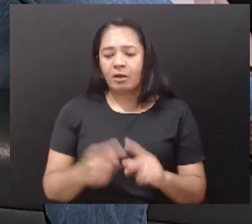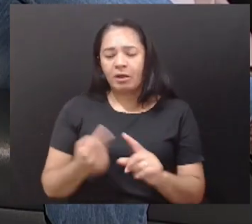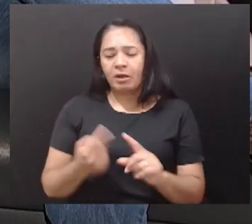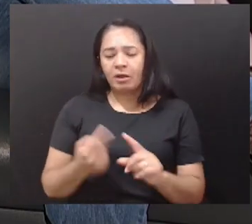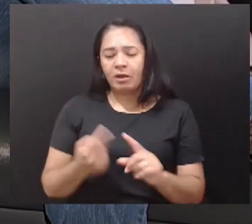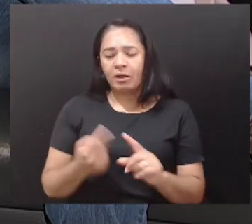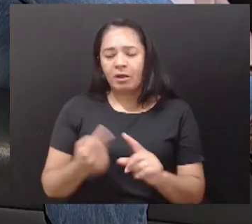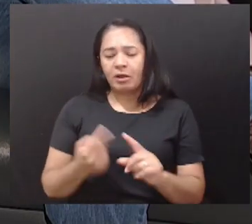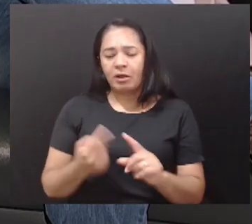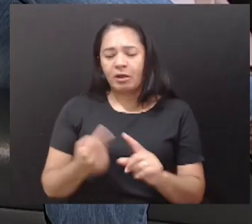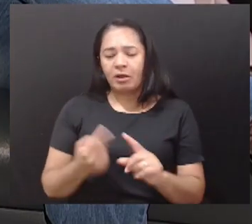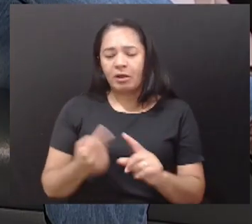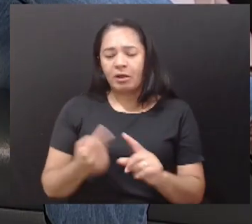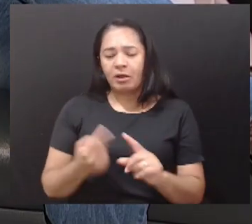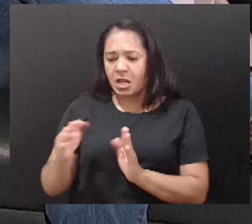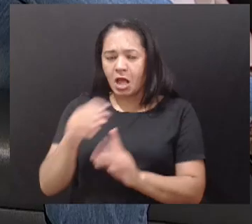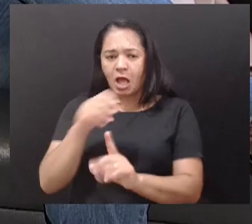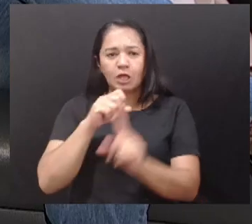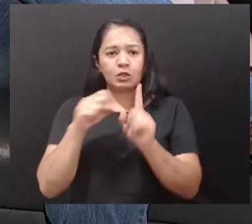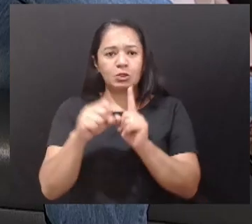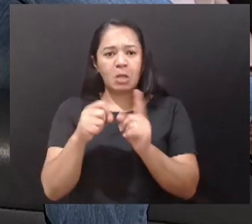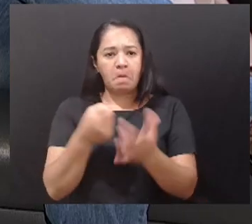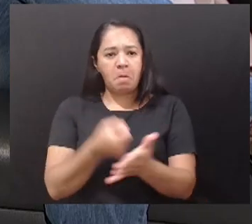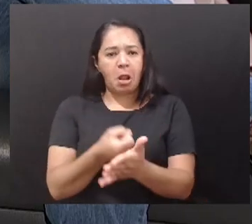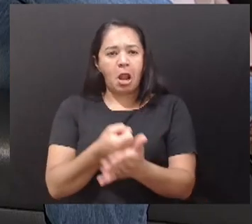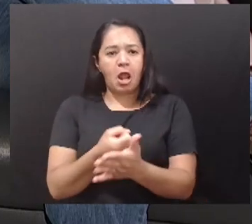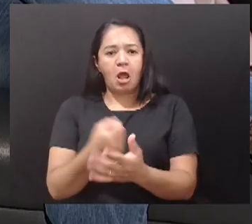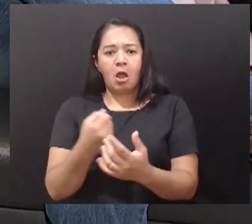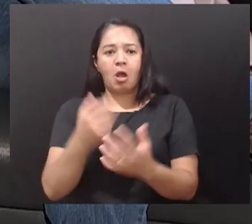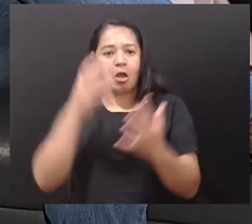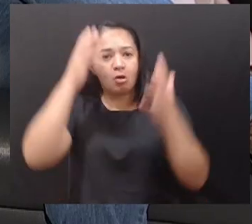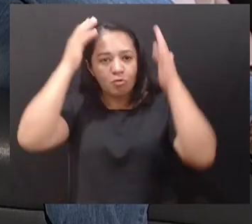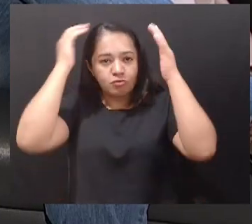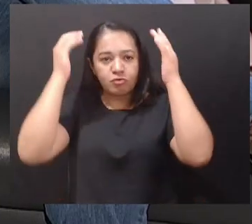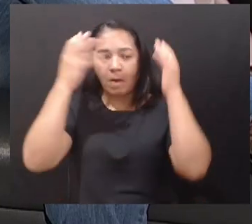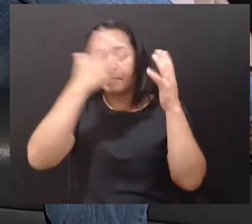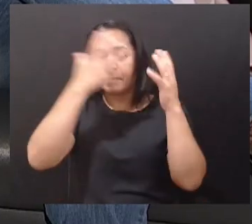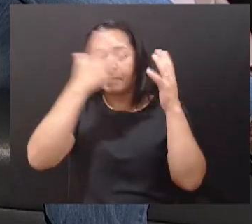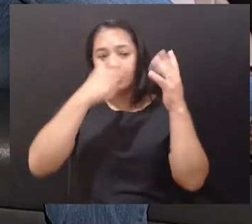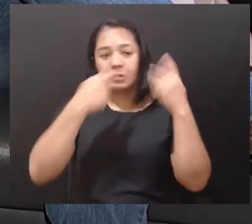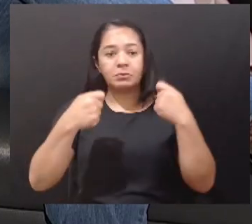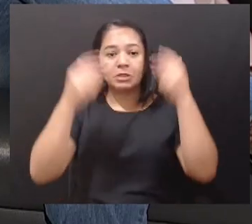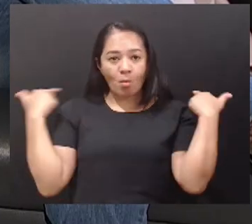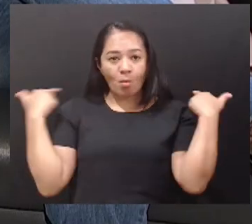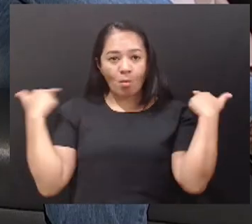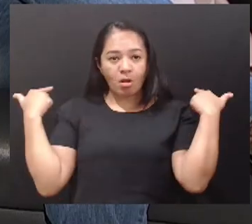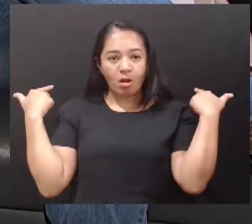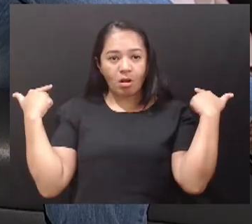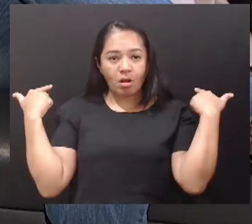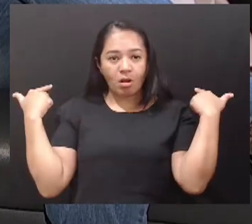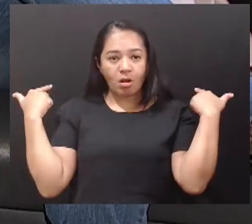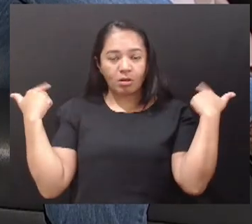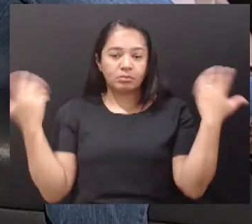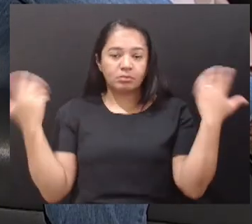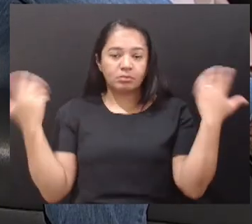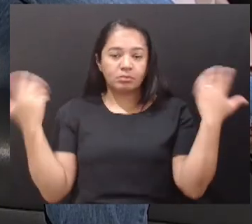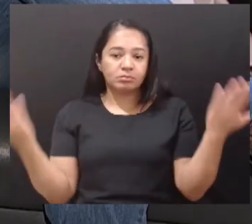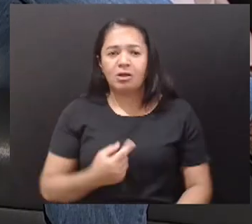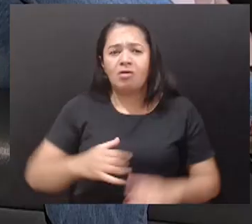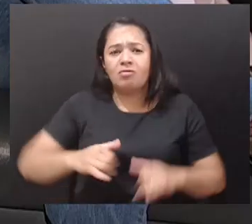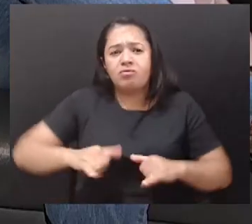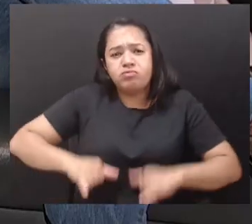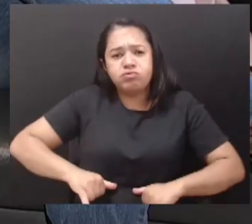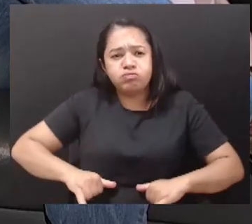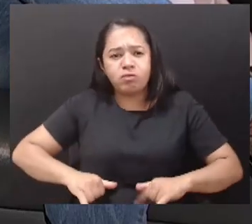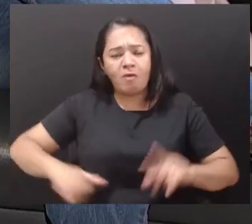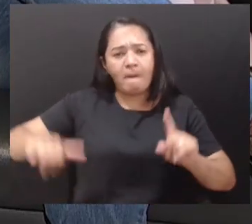que a sociedade pregava muito que o cabelo, para ser bonito, tinha que ser liso. Sim. E é onde que a gente sofria muito bullying na época, né? Eu